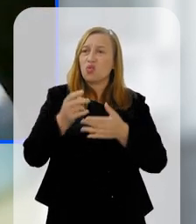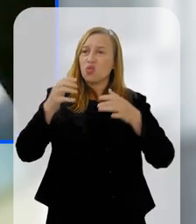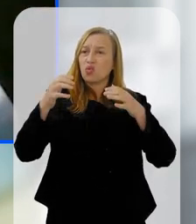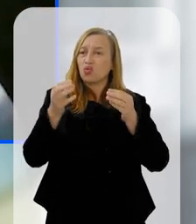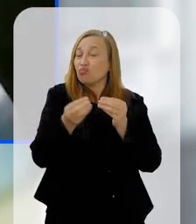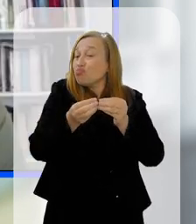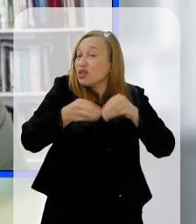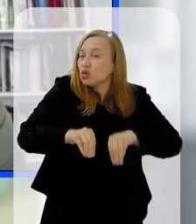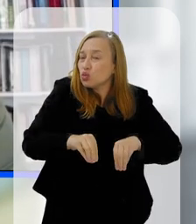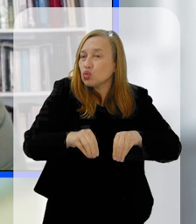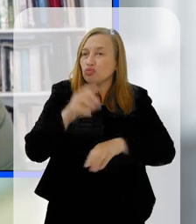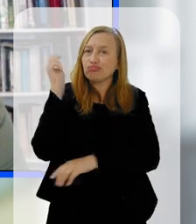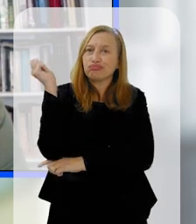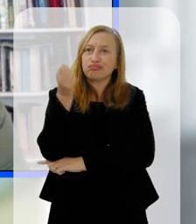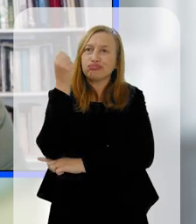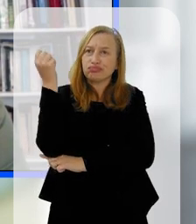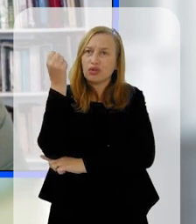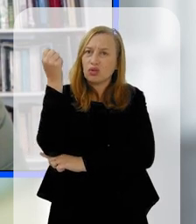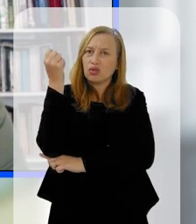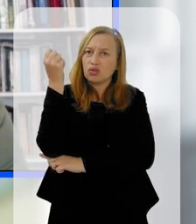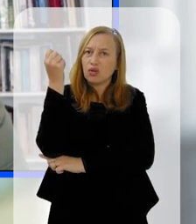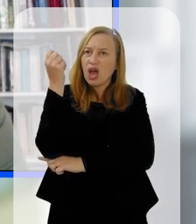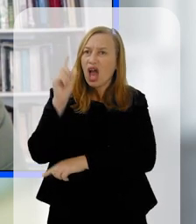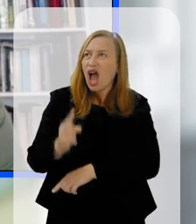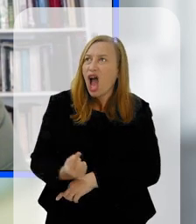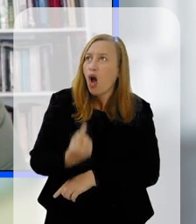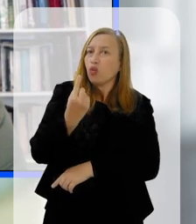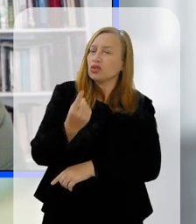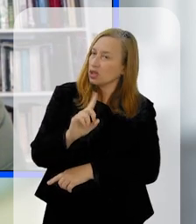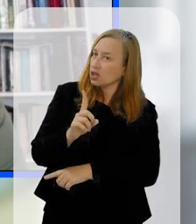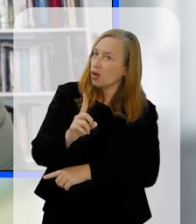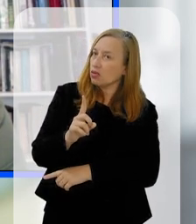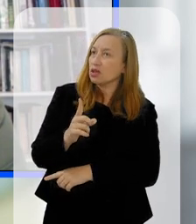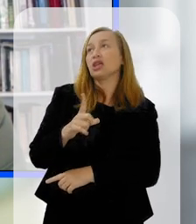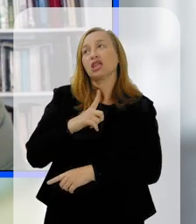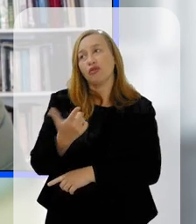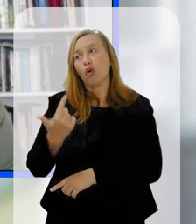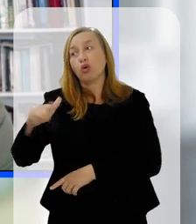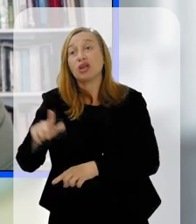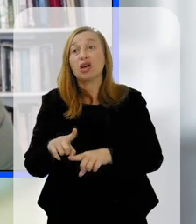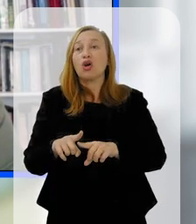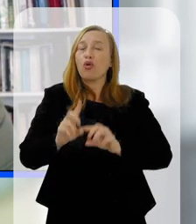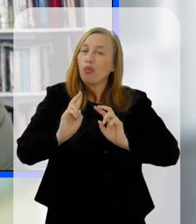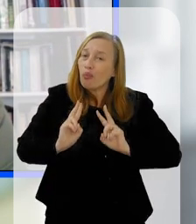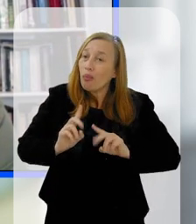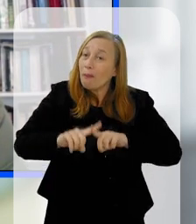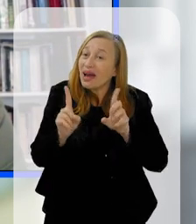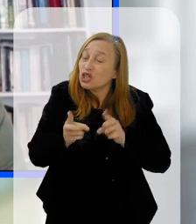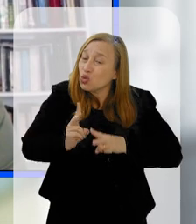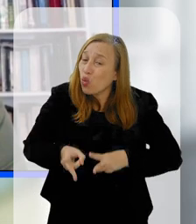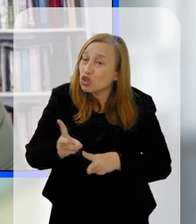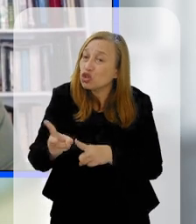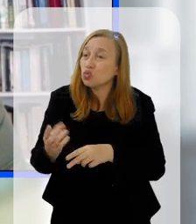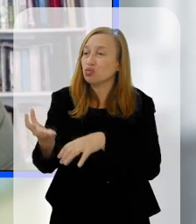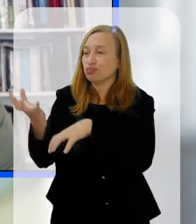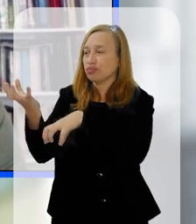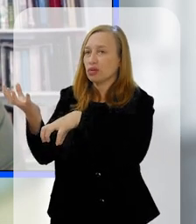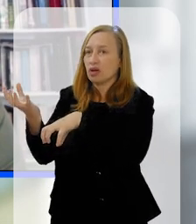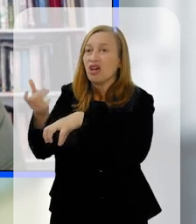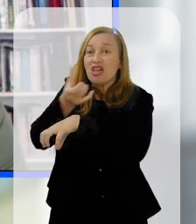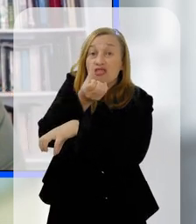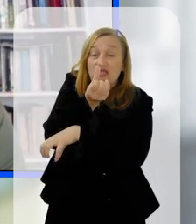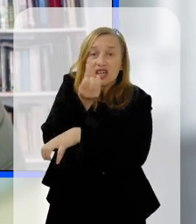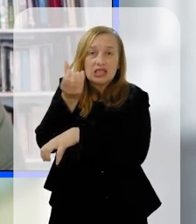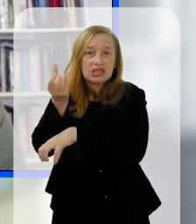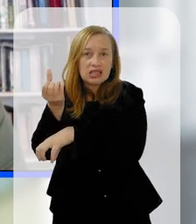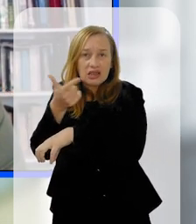Sul, foi uma das maiores, mas não a única, continuam tramitando no Congresso